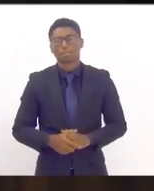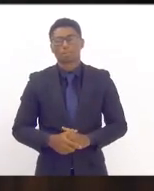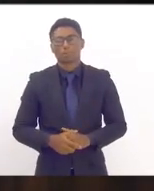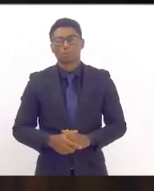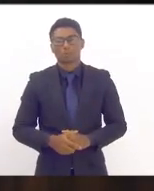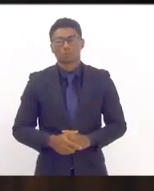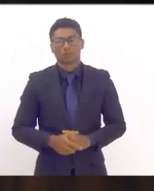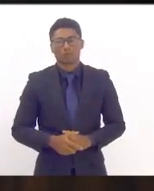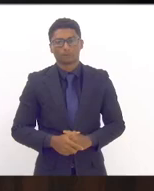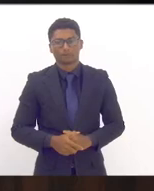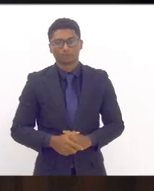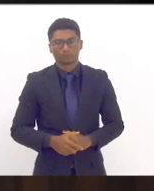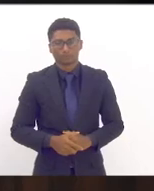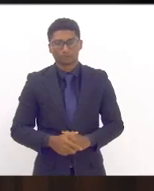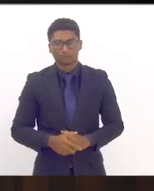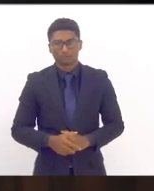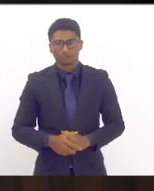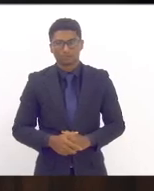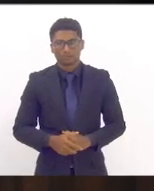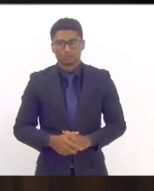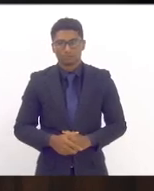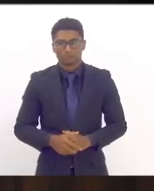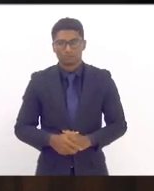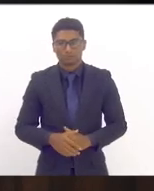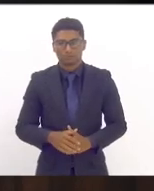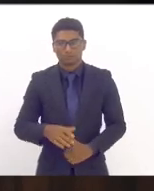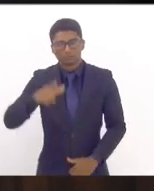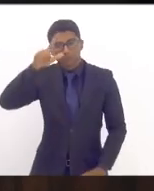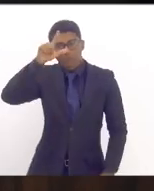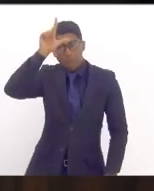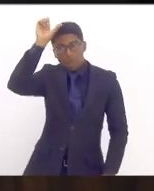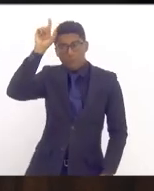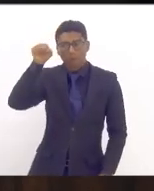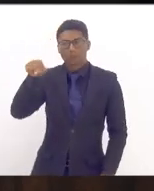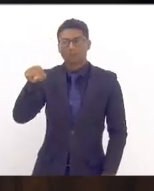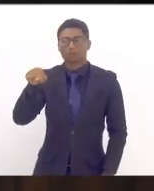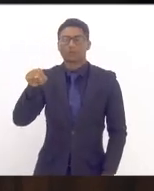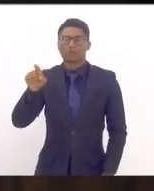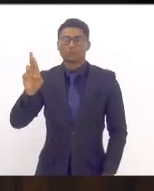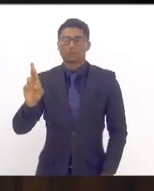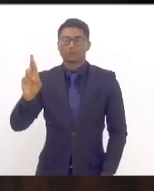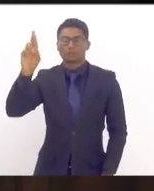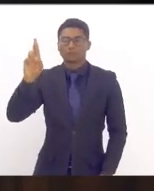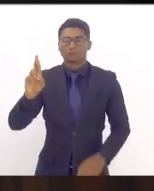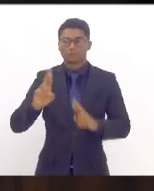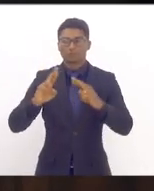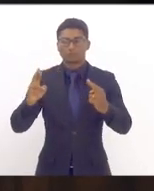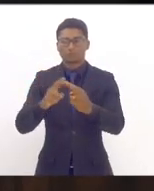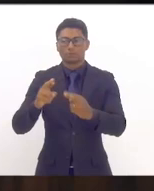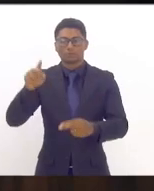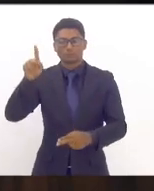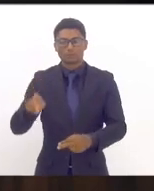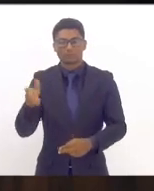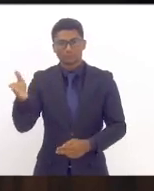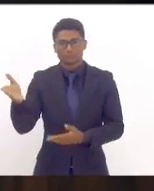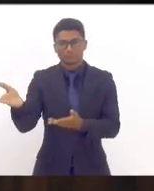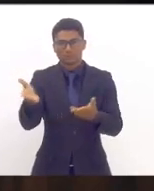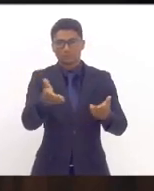não vossa excelência vai fazer Deputado Luiz Paulo que conduziu a audiência com a palavra